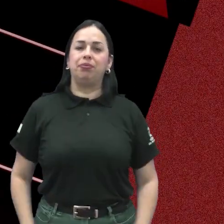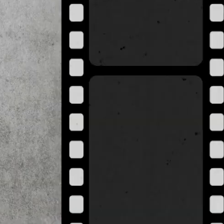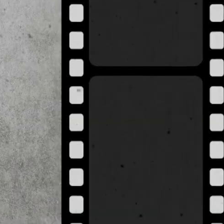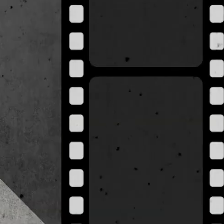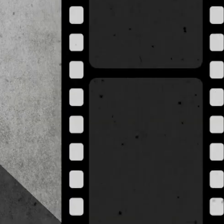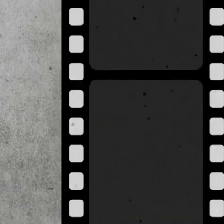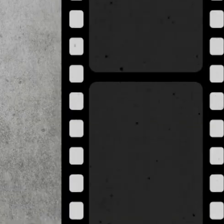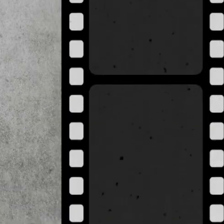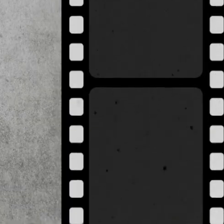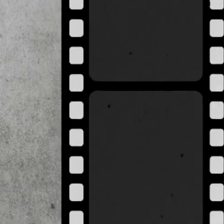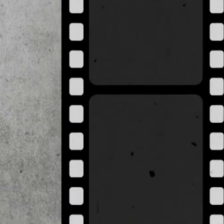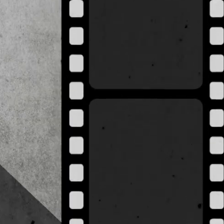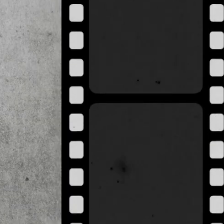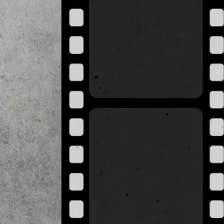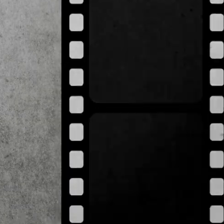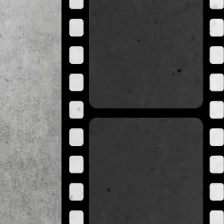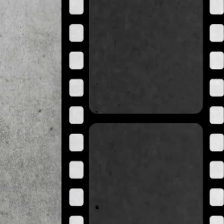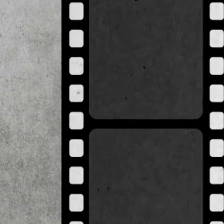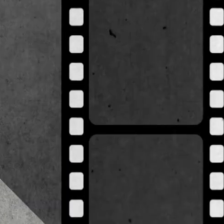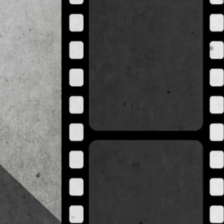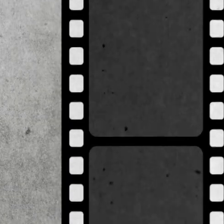próxima!